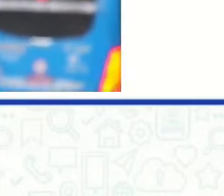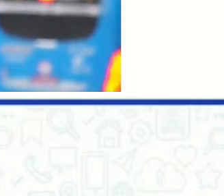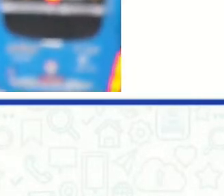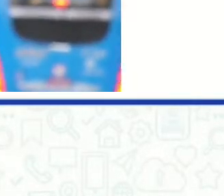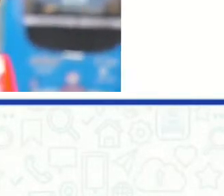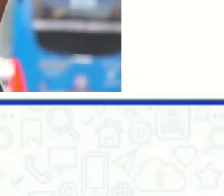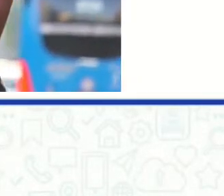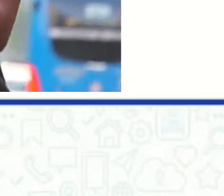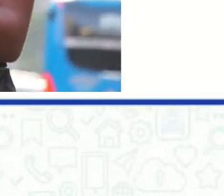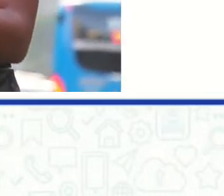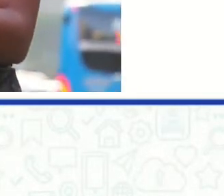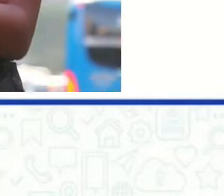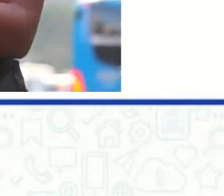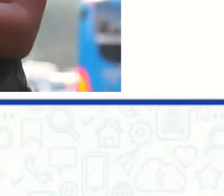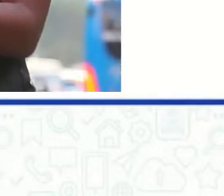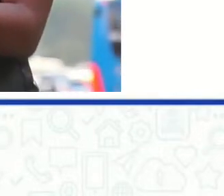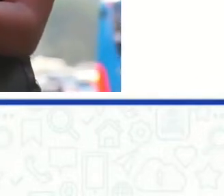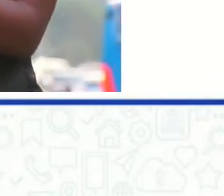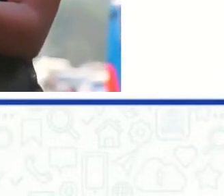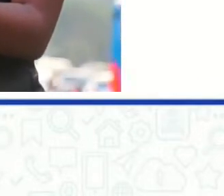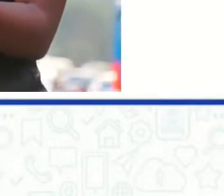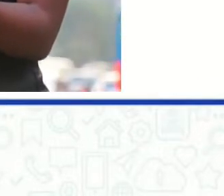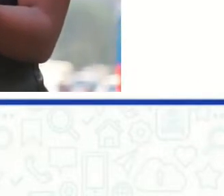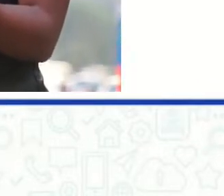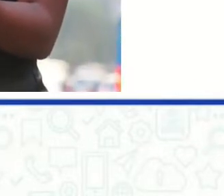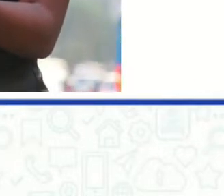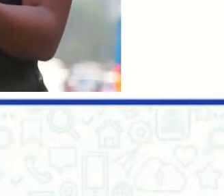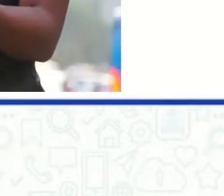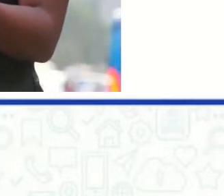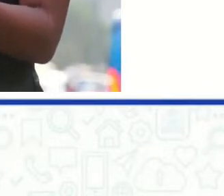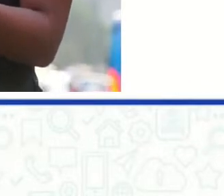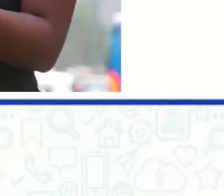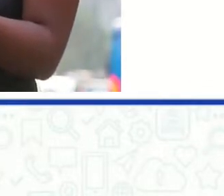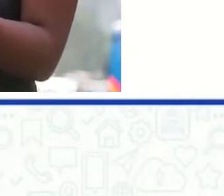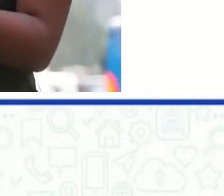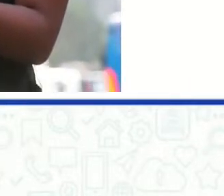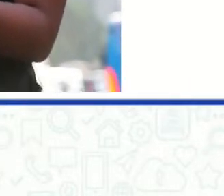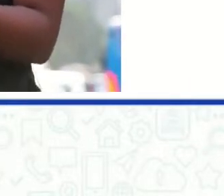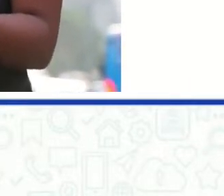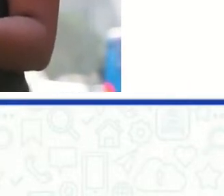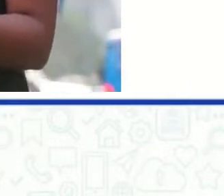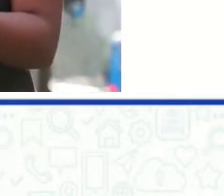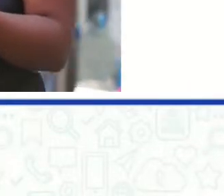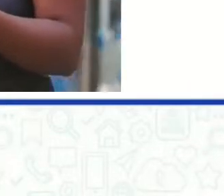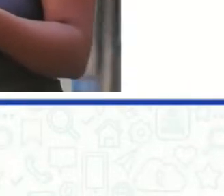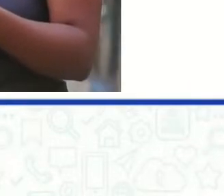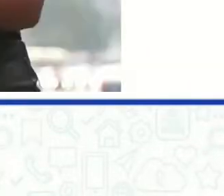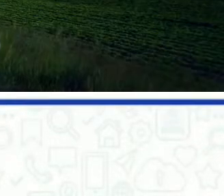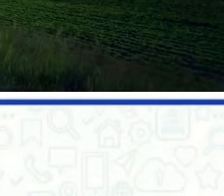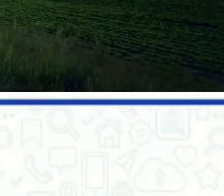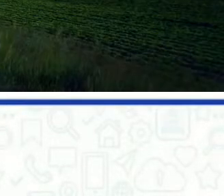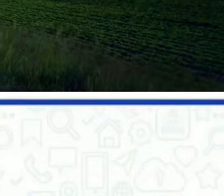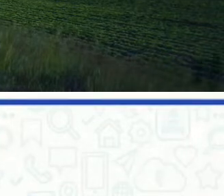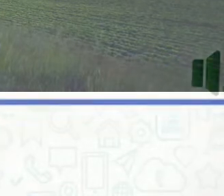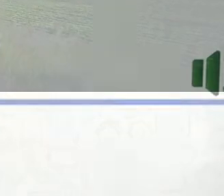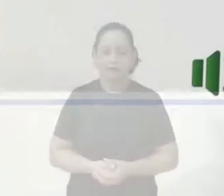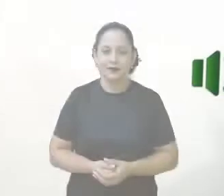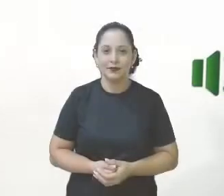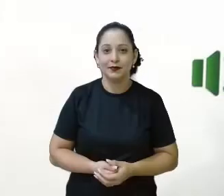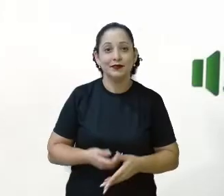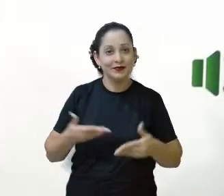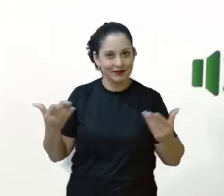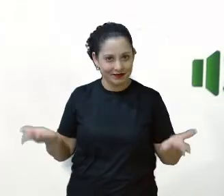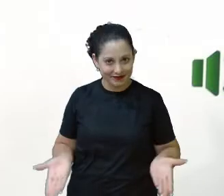capaz. Pode crer, pode mais. Escolha seu caminho, irmão, irmã. Não dê...